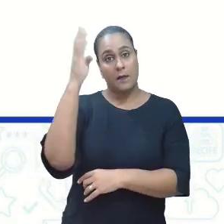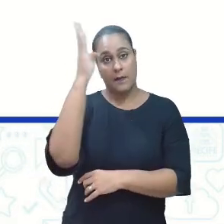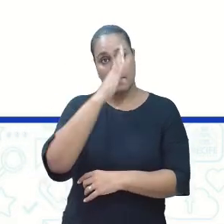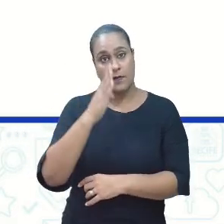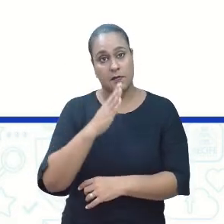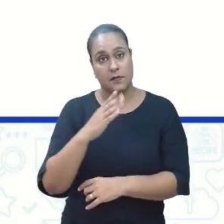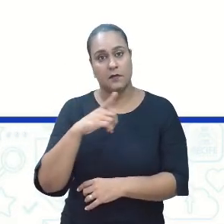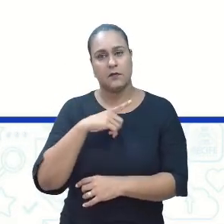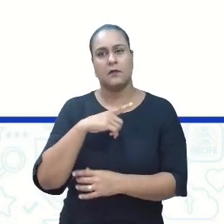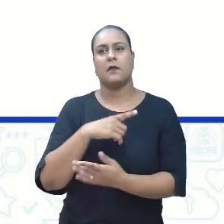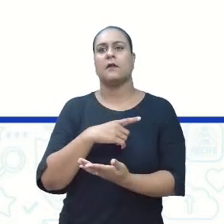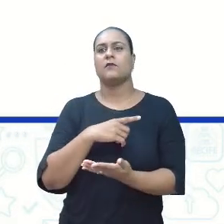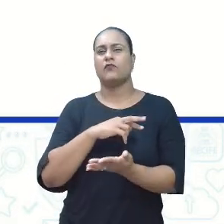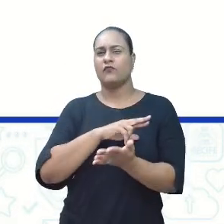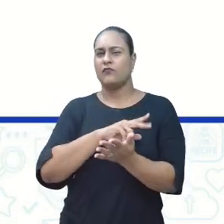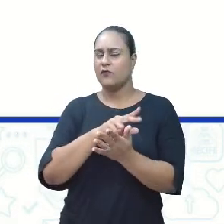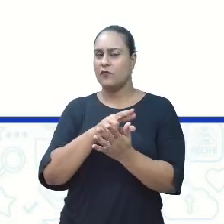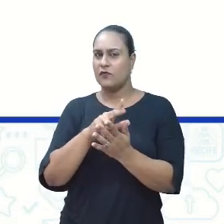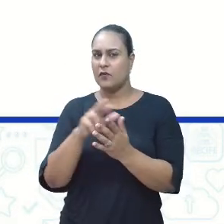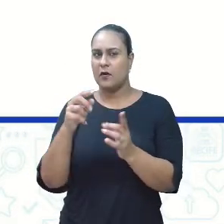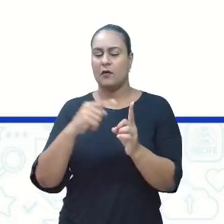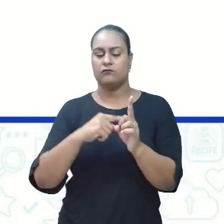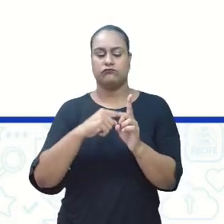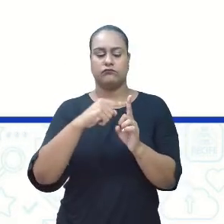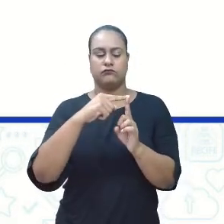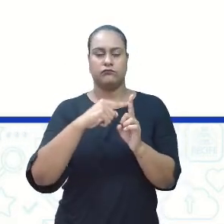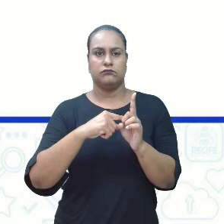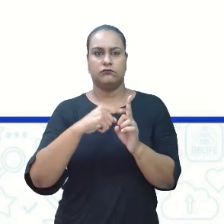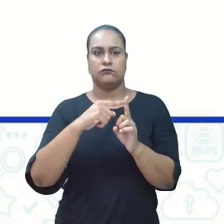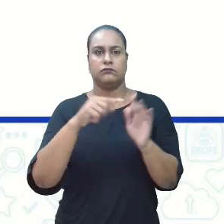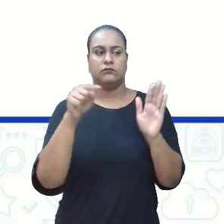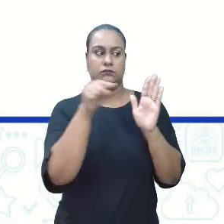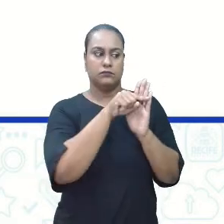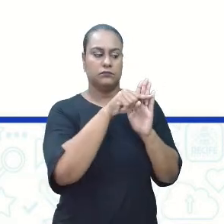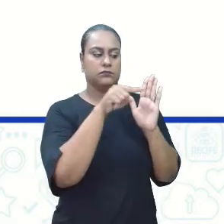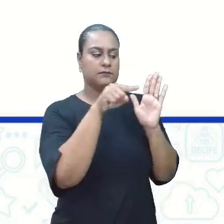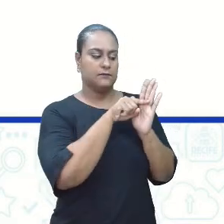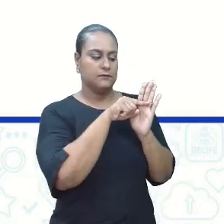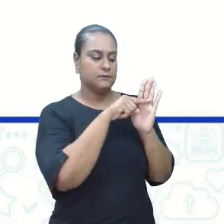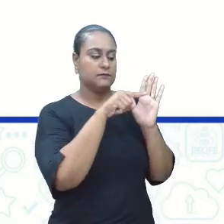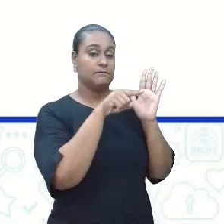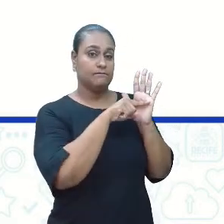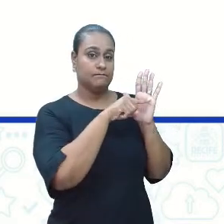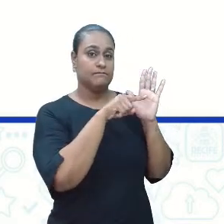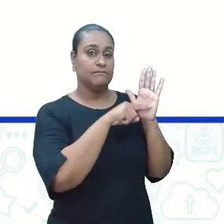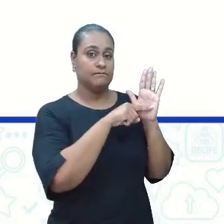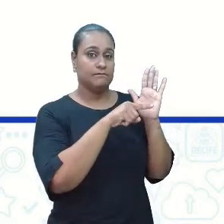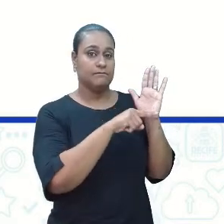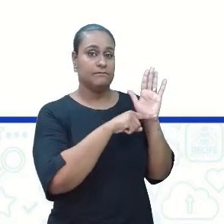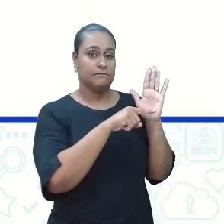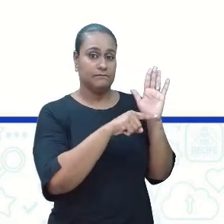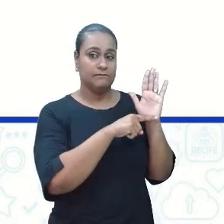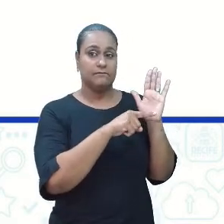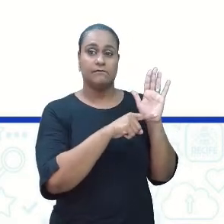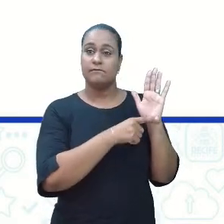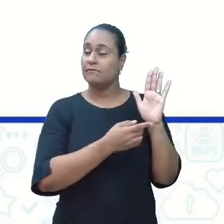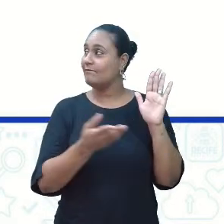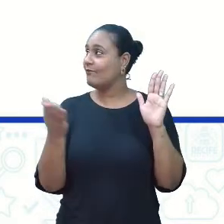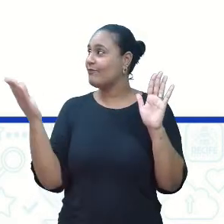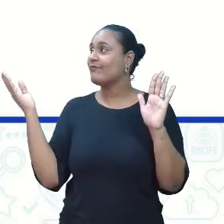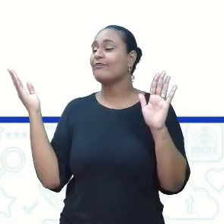extensa variação climática, né? Clima equatorial, tropical, semiárido, tropical atlântico, tropical de